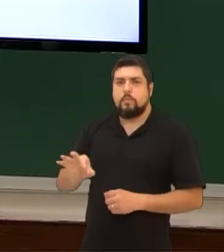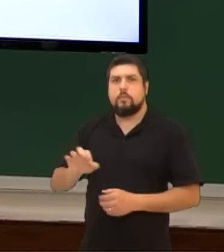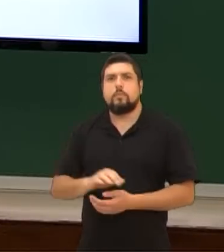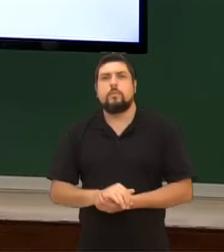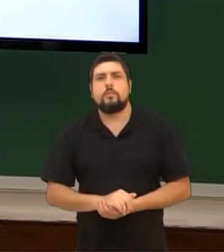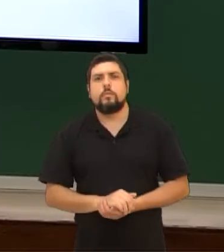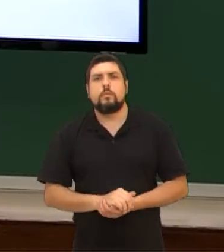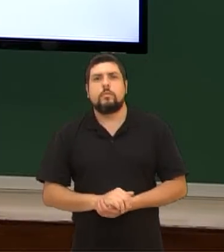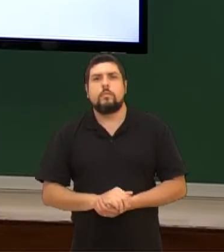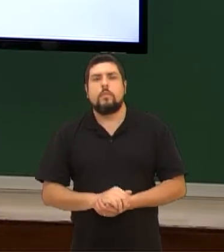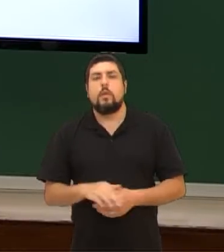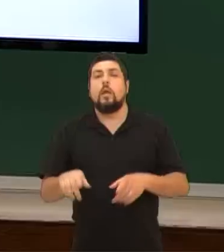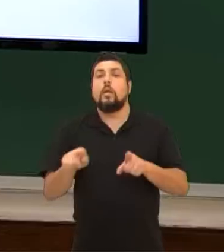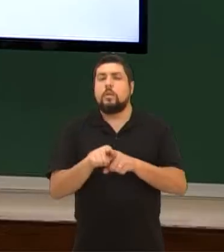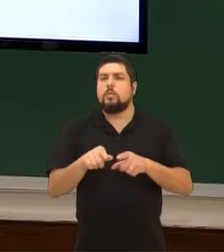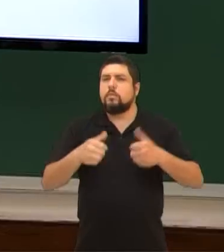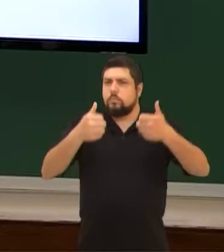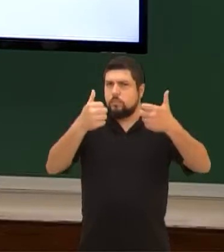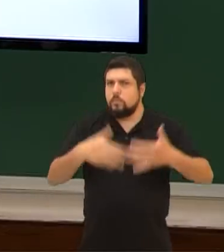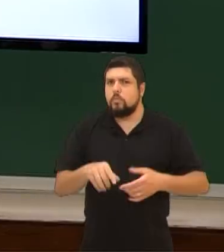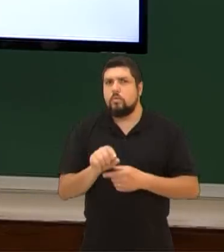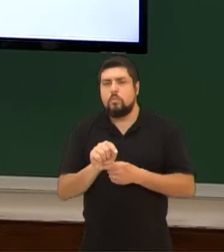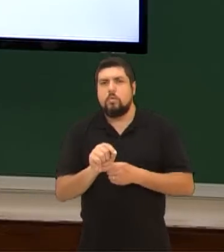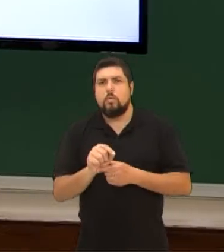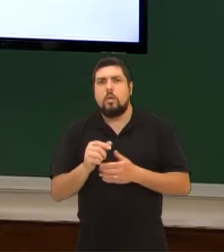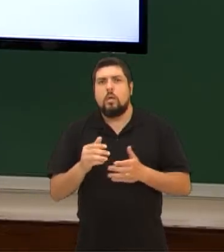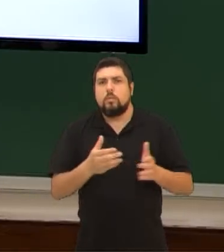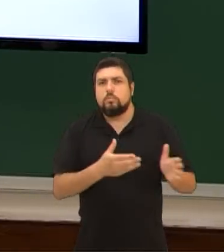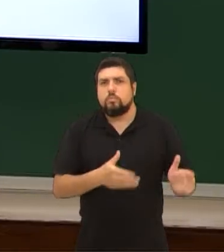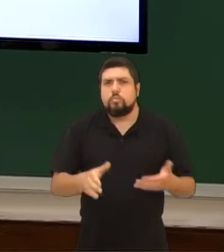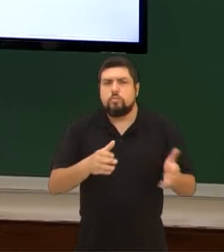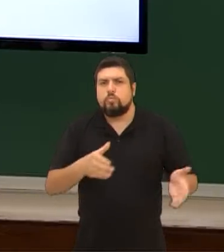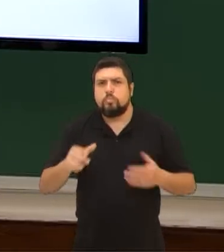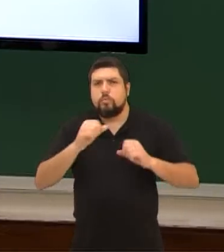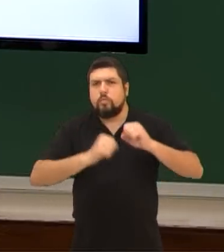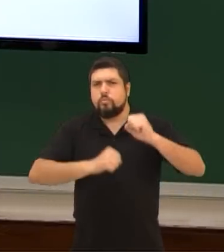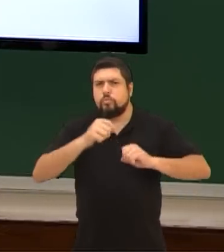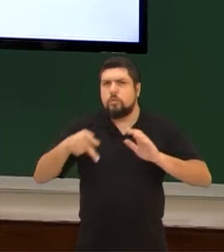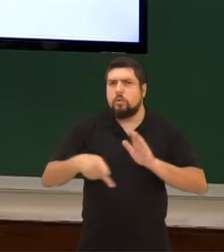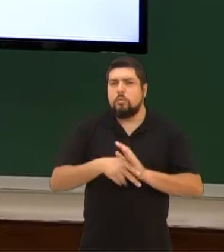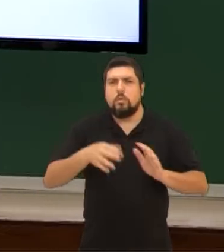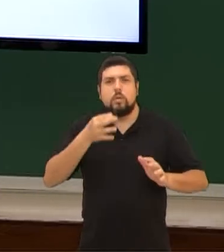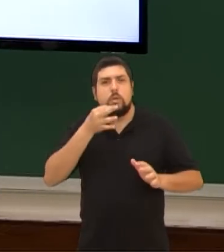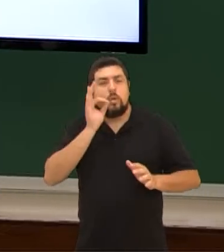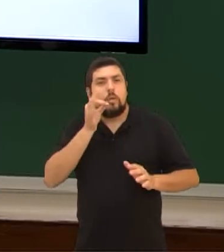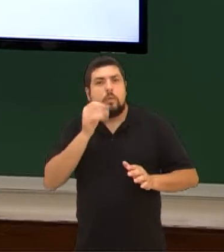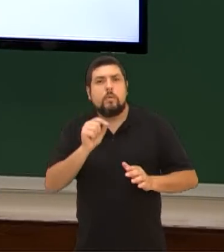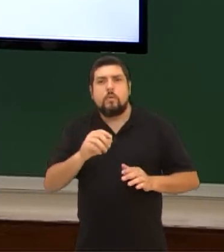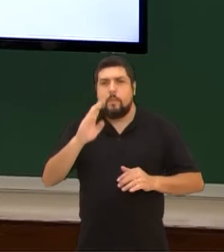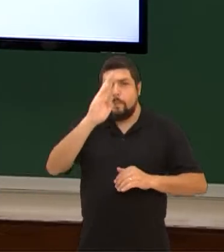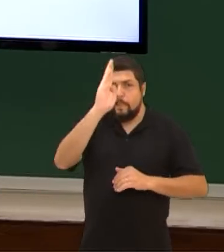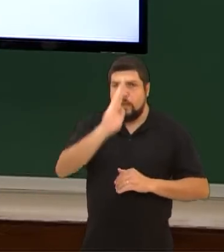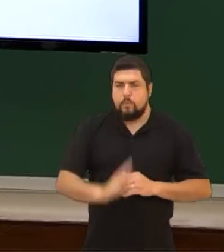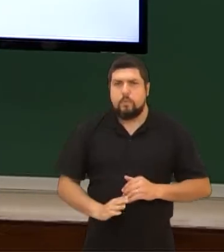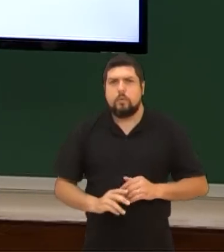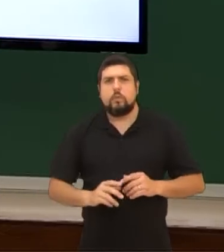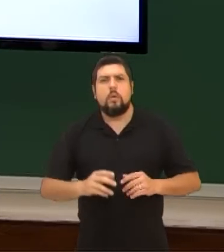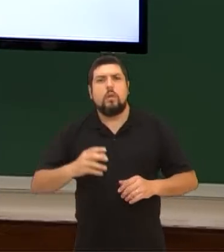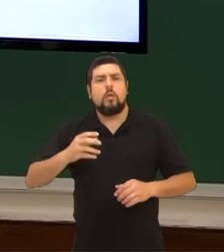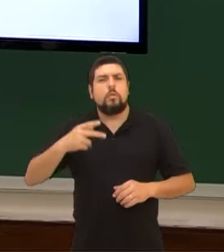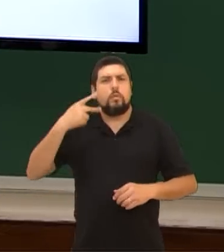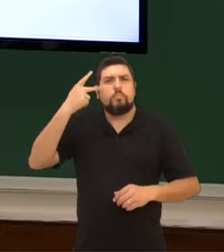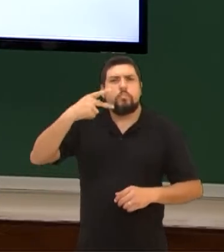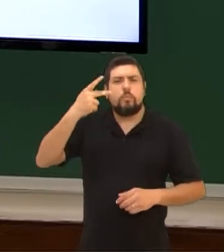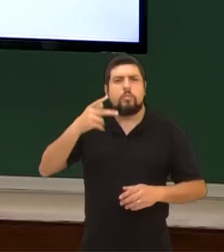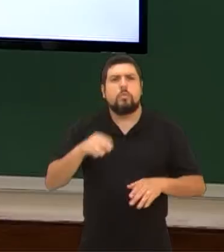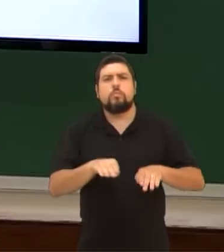vimos também que, devido ao crescimento da indústria cafeeira, o Brasil vive um período de estabilidade política e econômica.